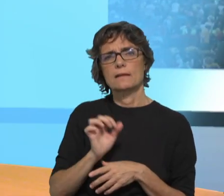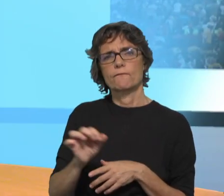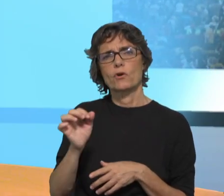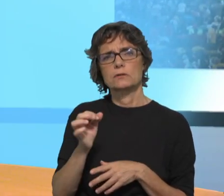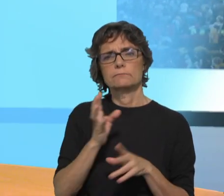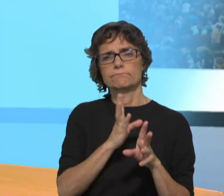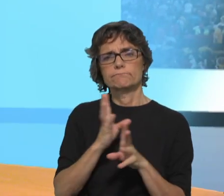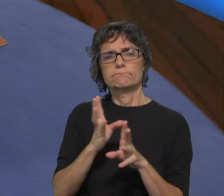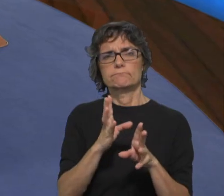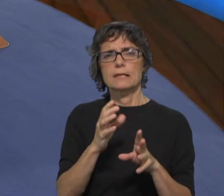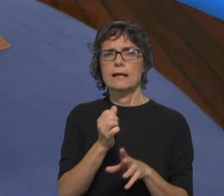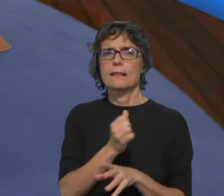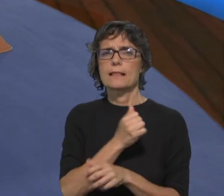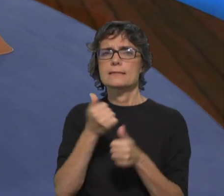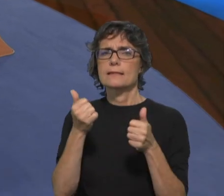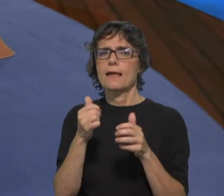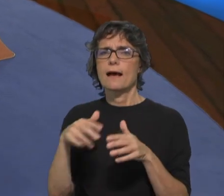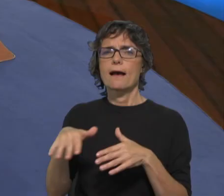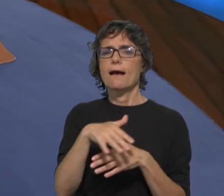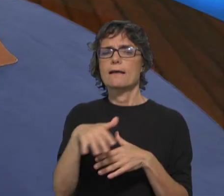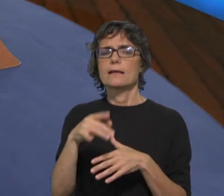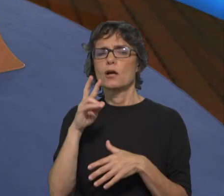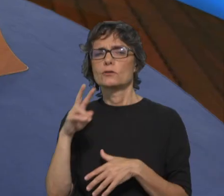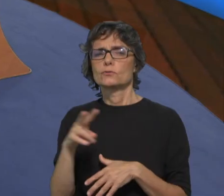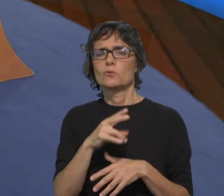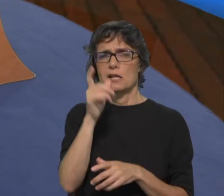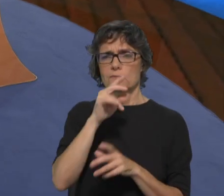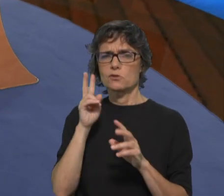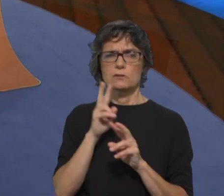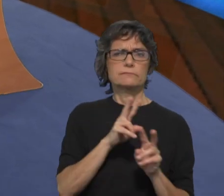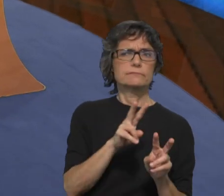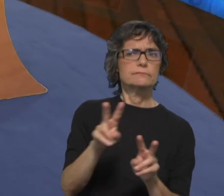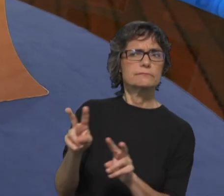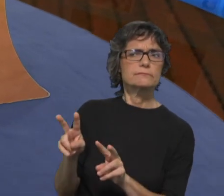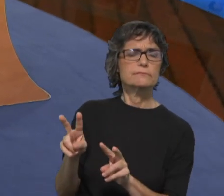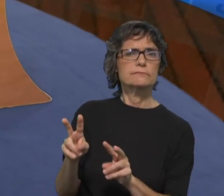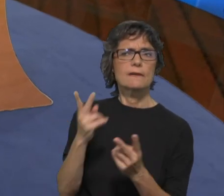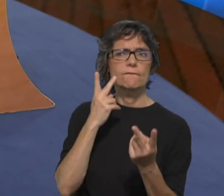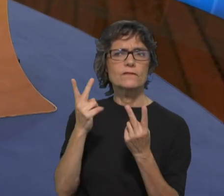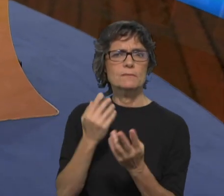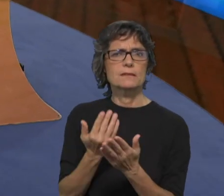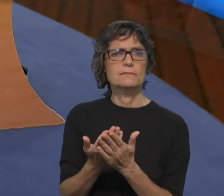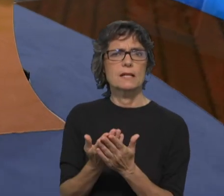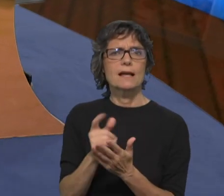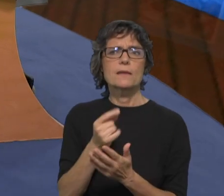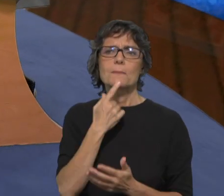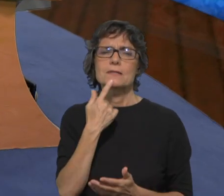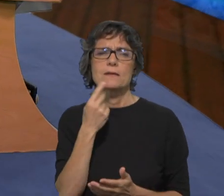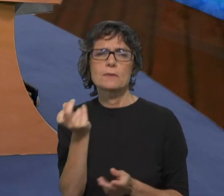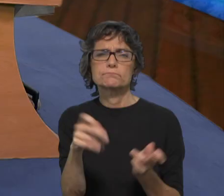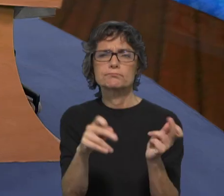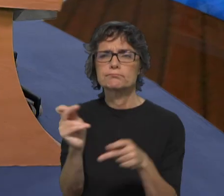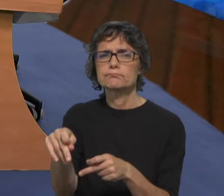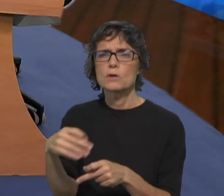vos dar visibilidade, mas de perceber a própria dinâmica urbana, onde estão